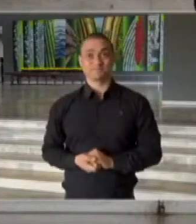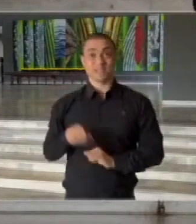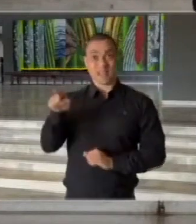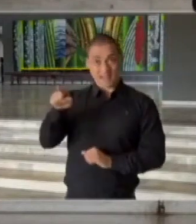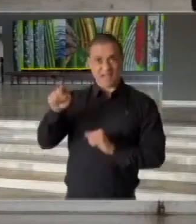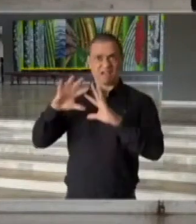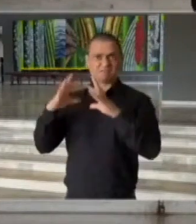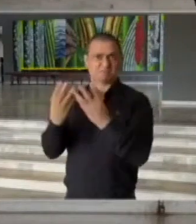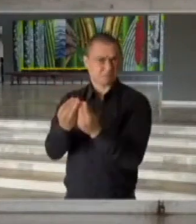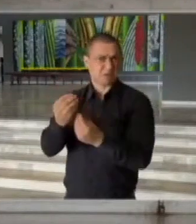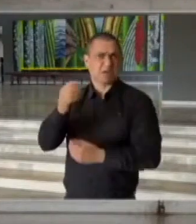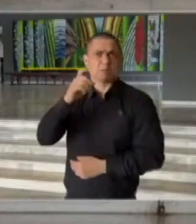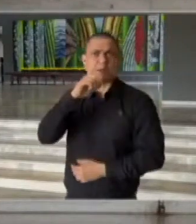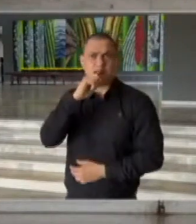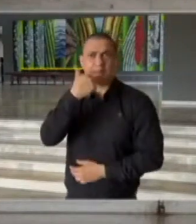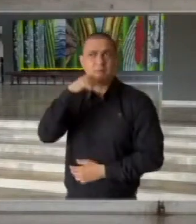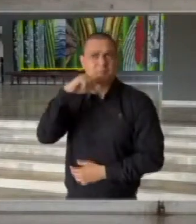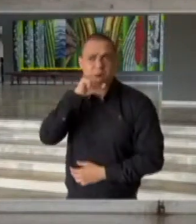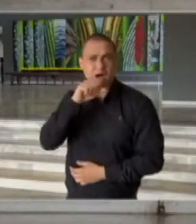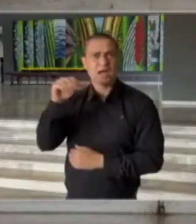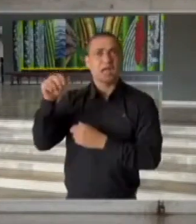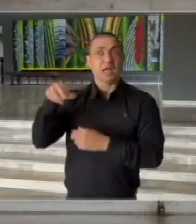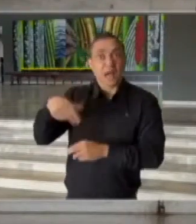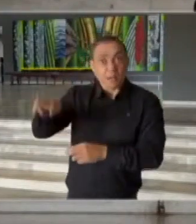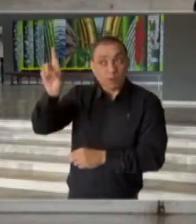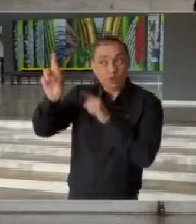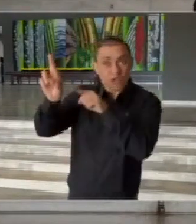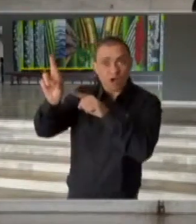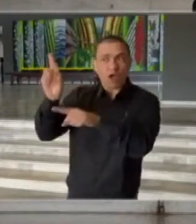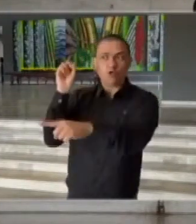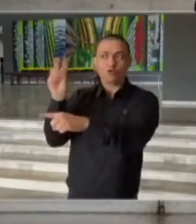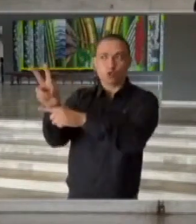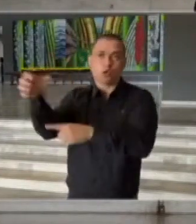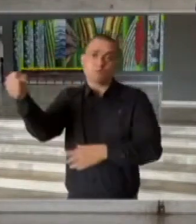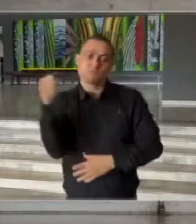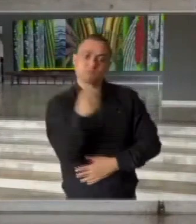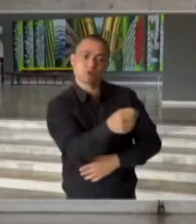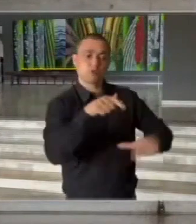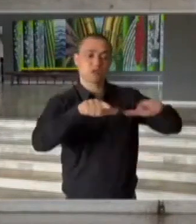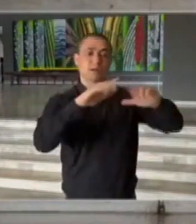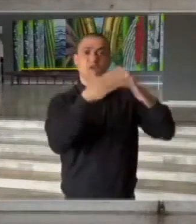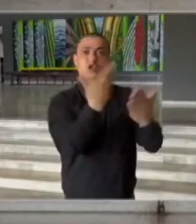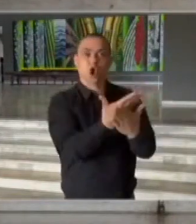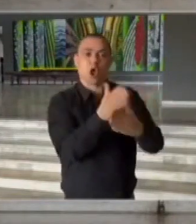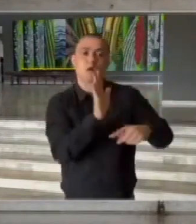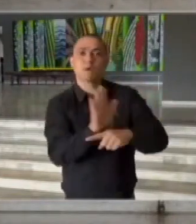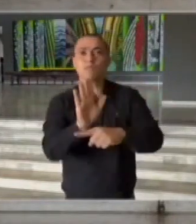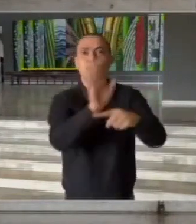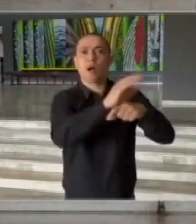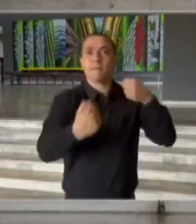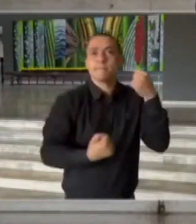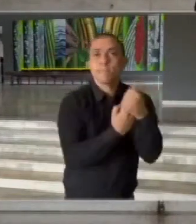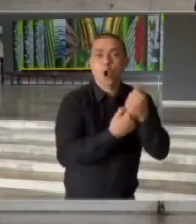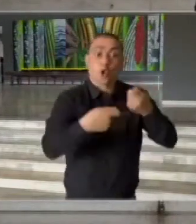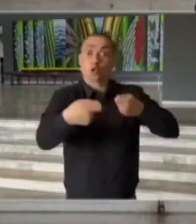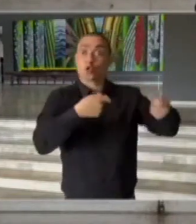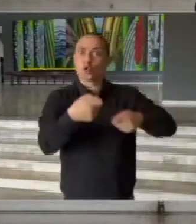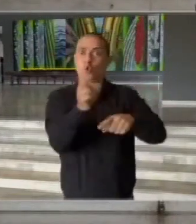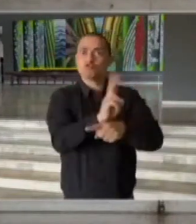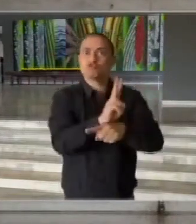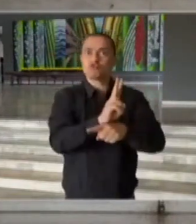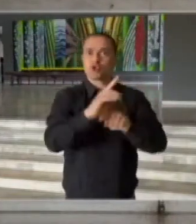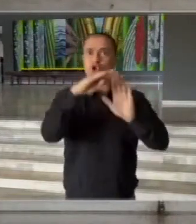pais e responsáveis contratados vão prestar apoio às equipes escolares no cumprimento dos protocolos